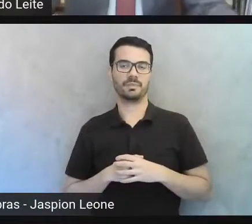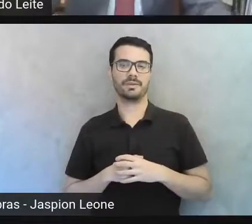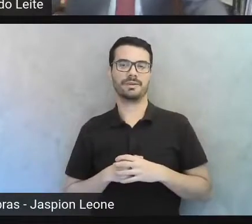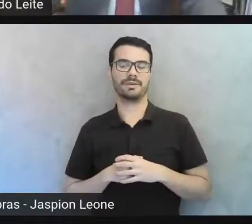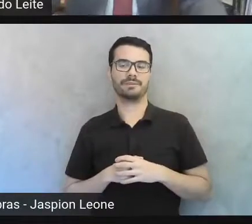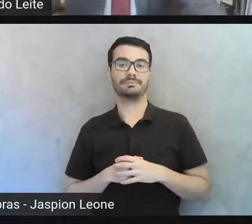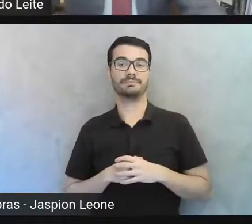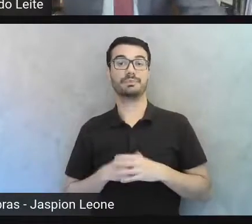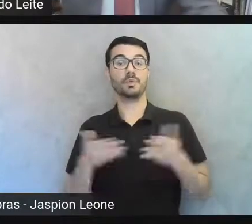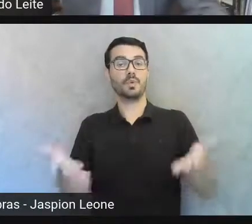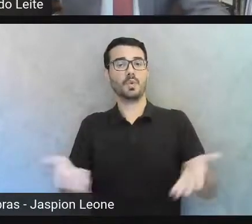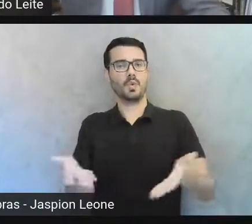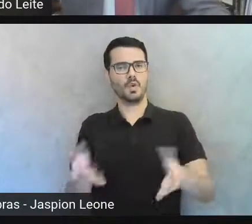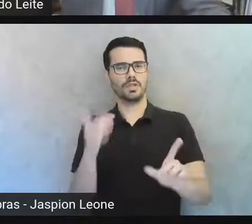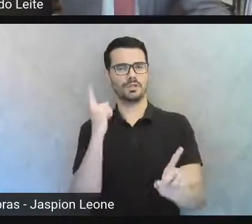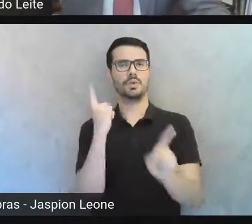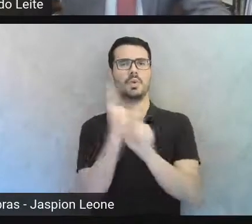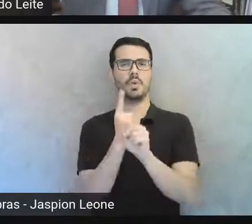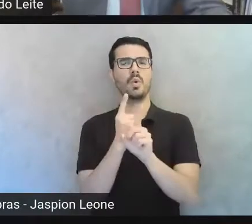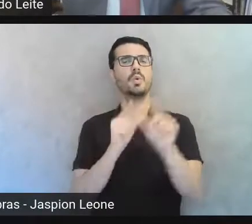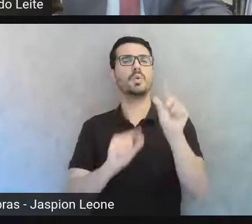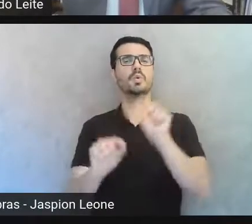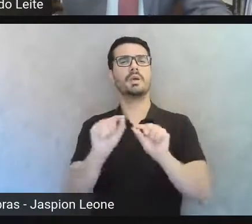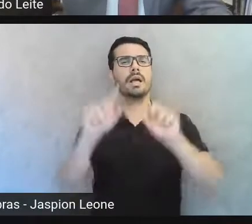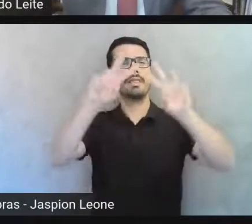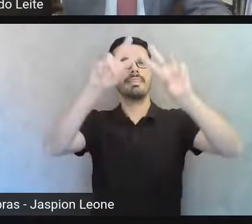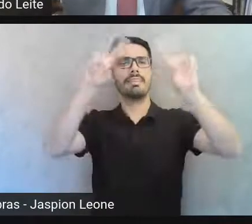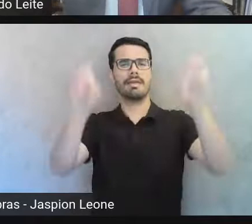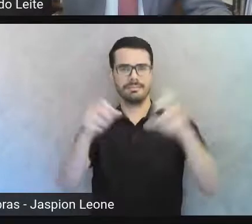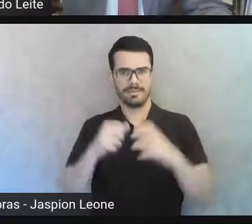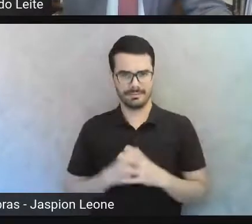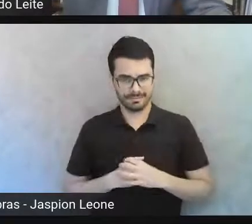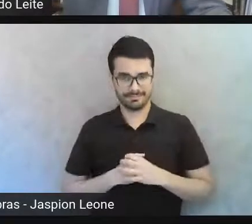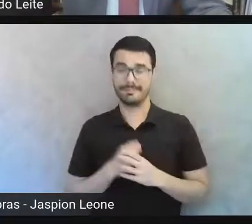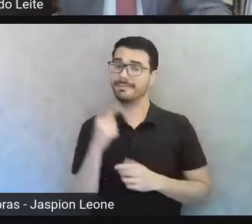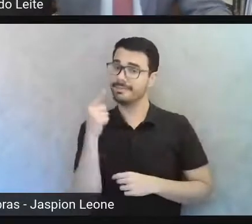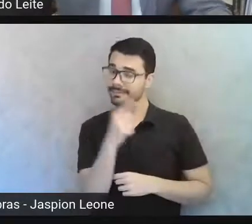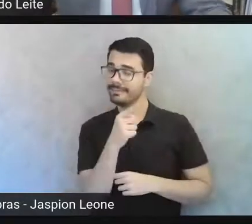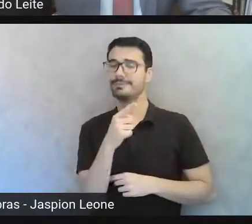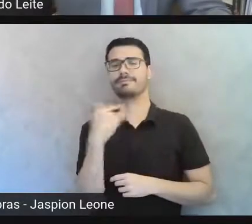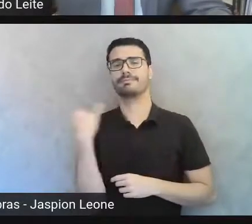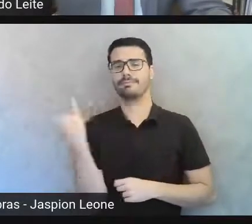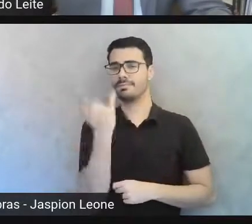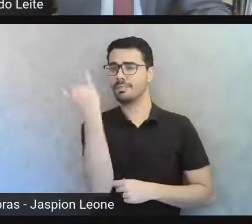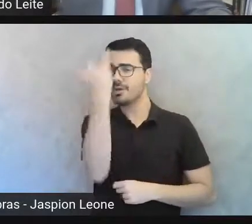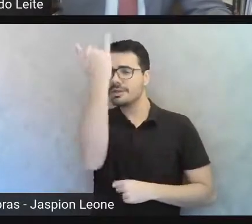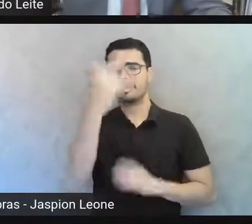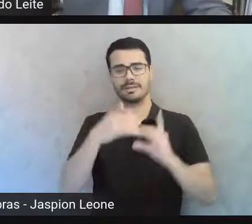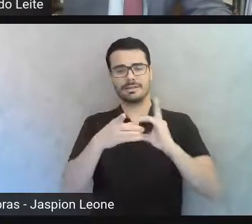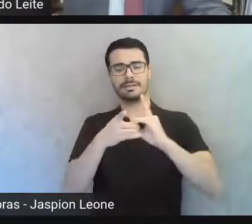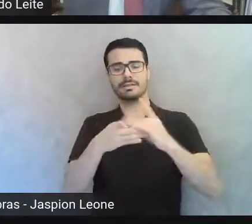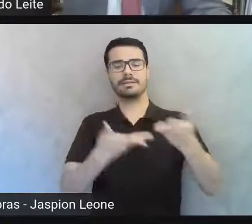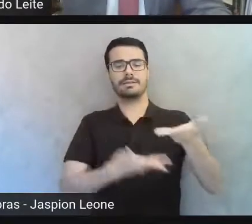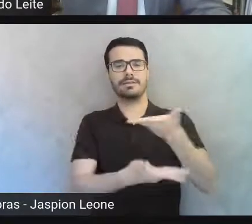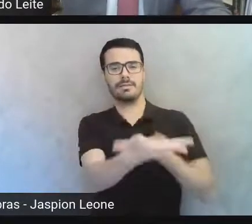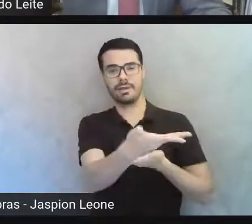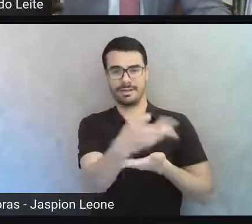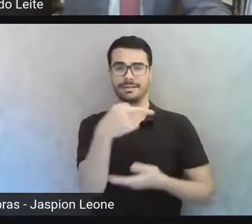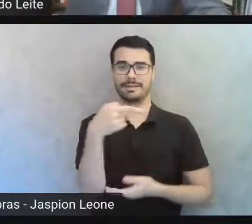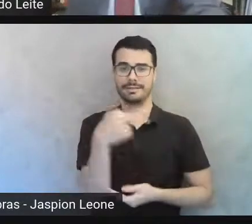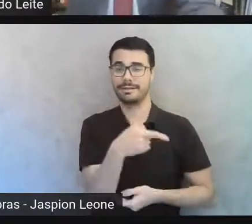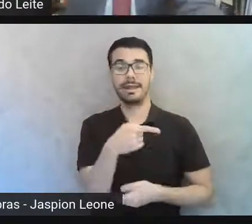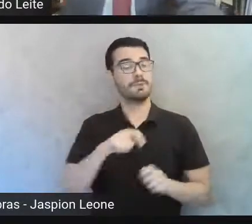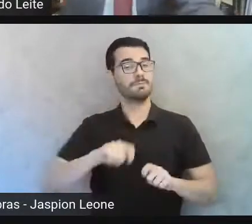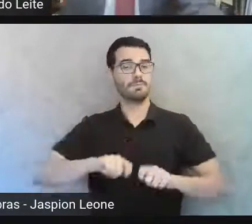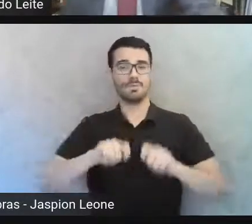No nosso encontro de hoje, trataremos de um tema crucial para a democracia. É impossível